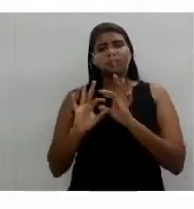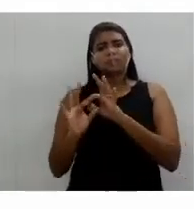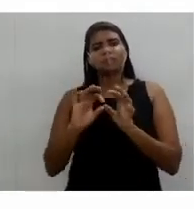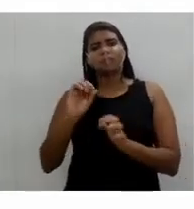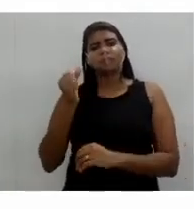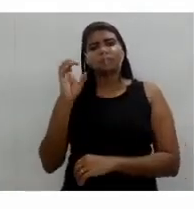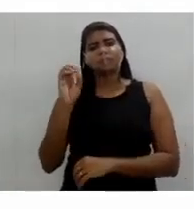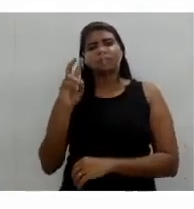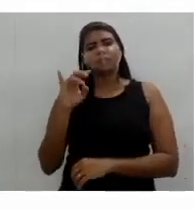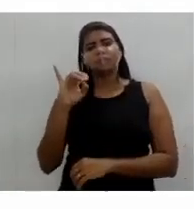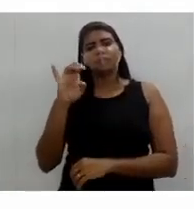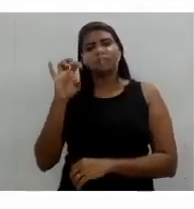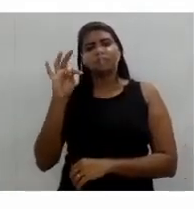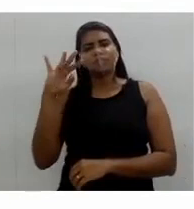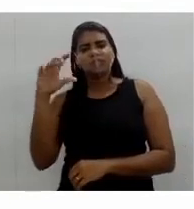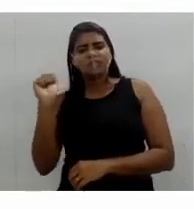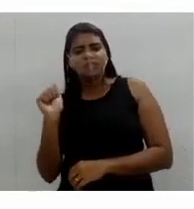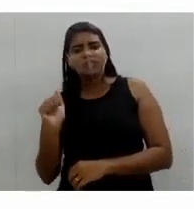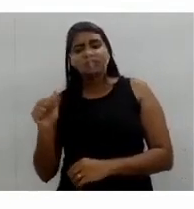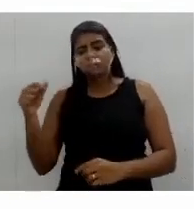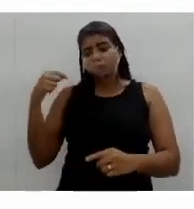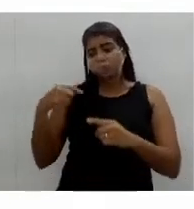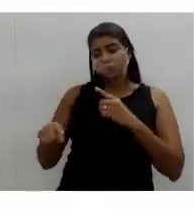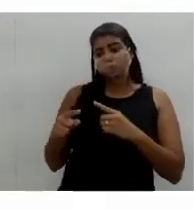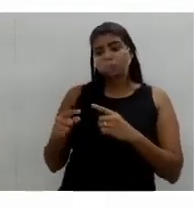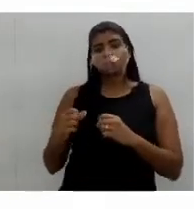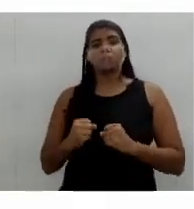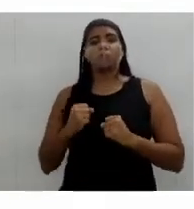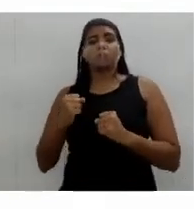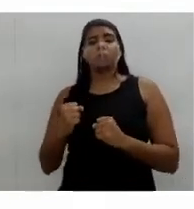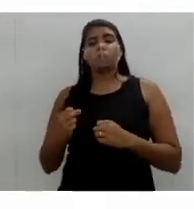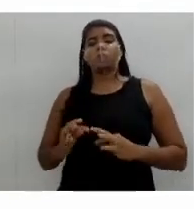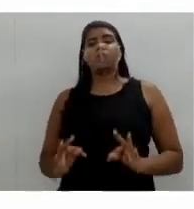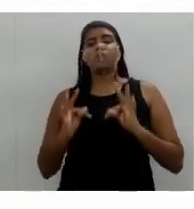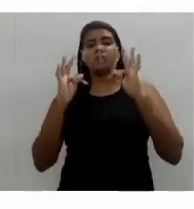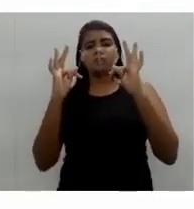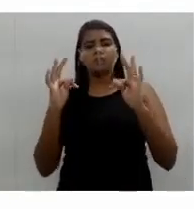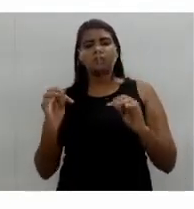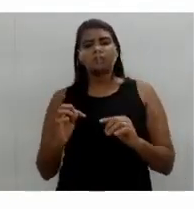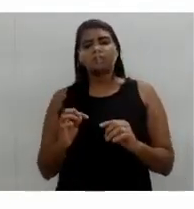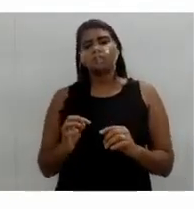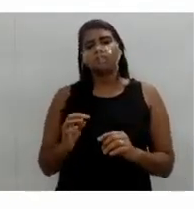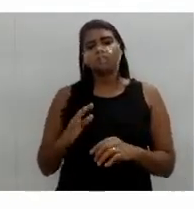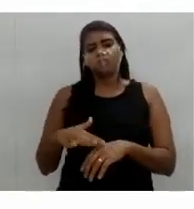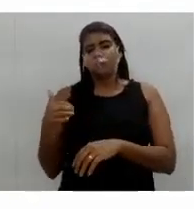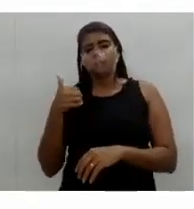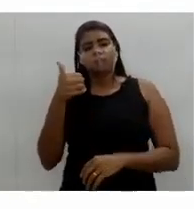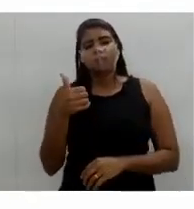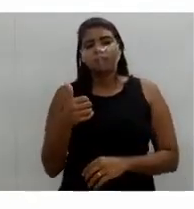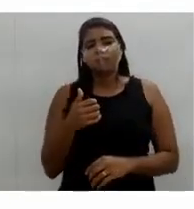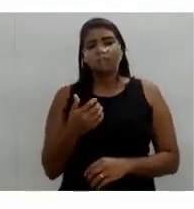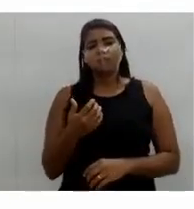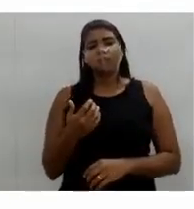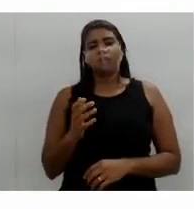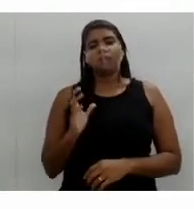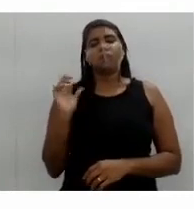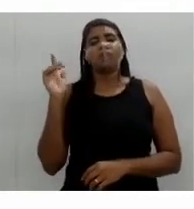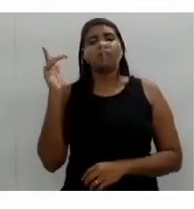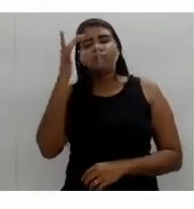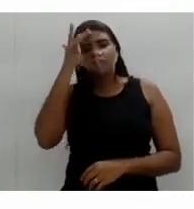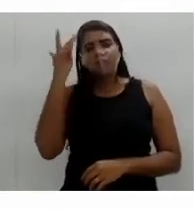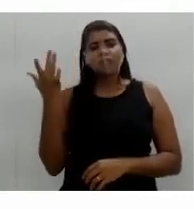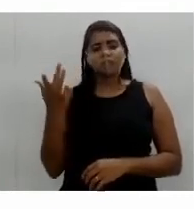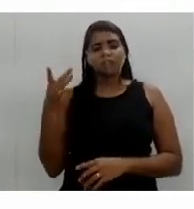época, eles estavam disputando para ver quem tinha a tecnologia mais potente, para ver qual era a maior nação